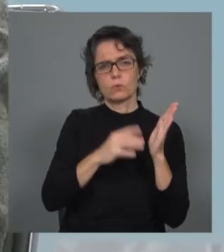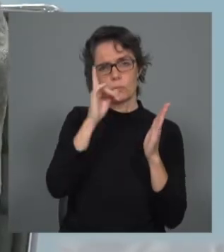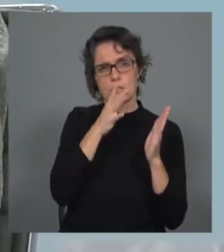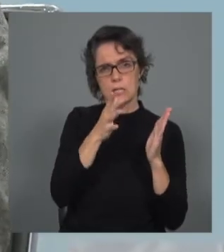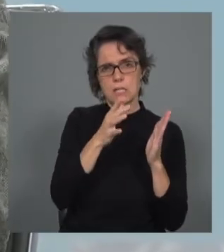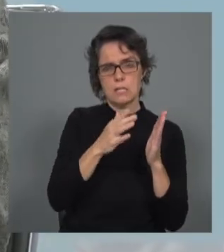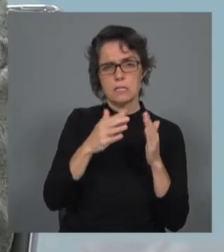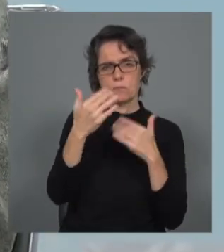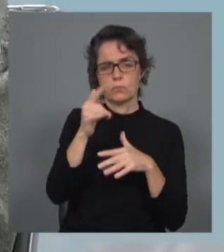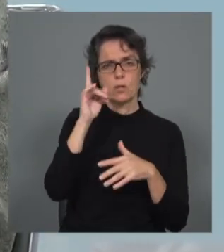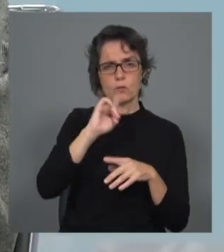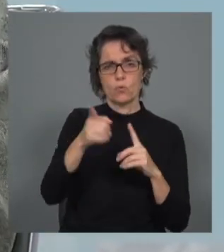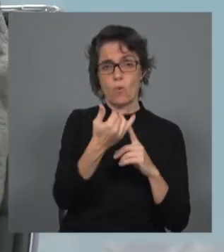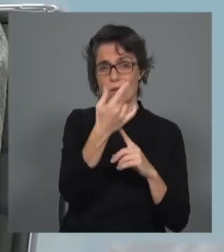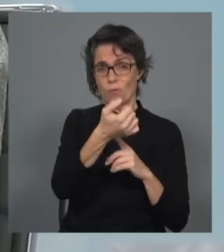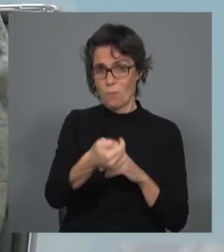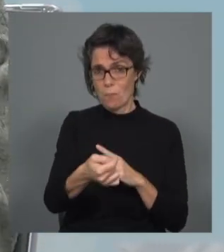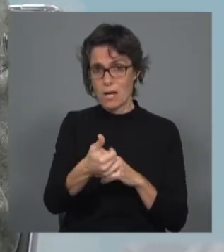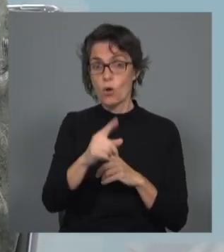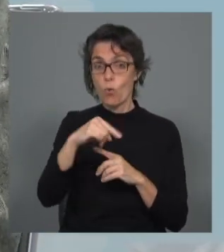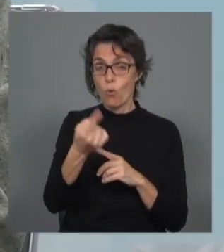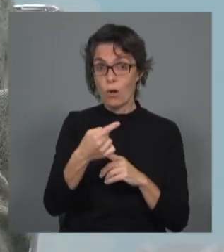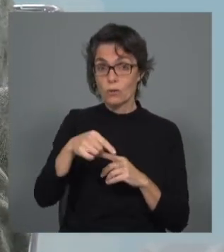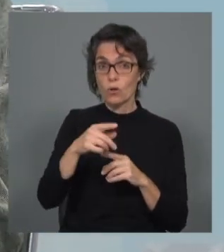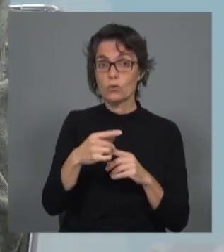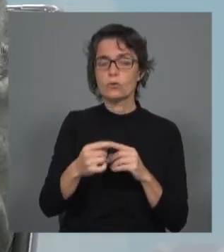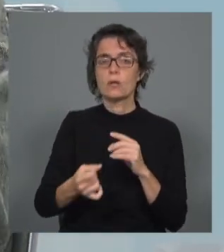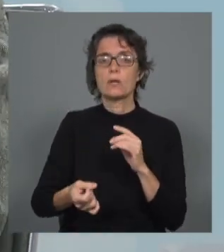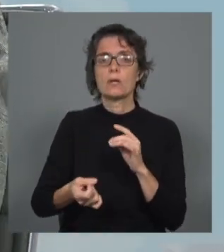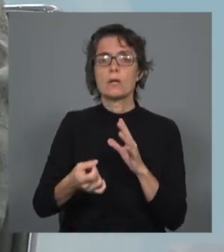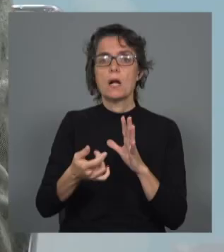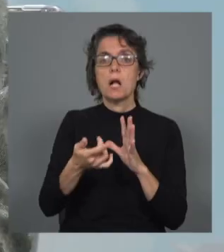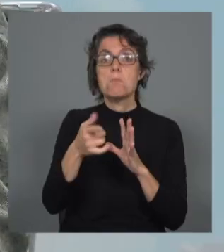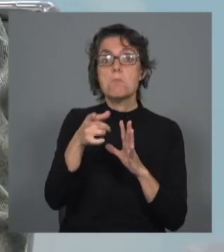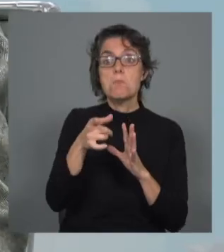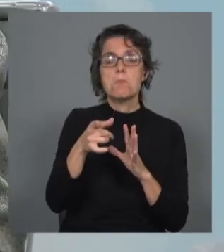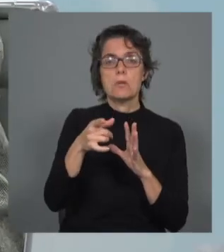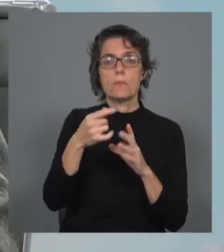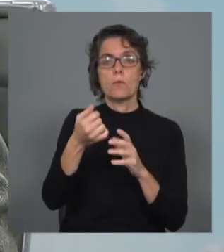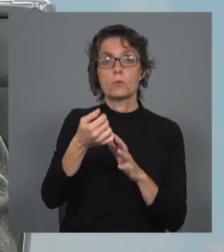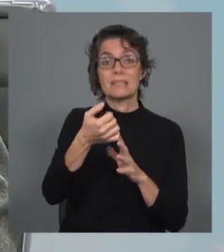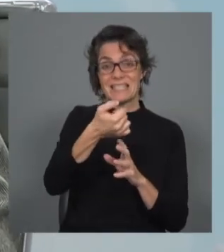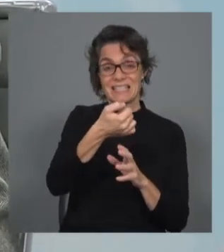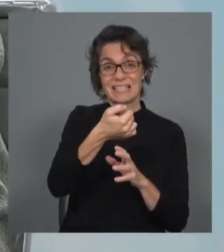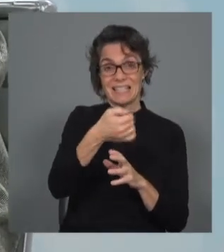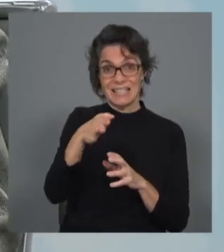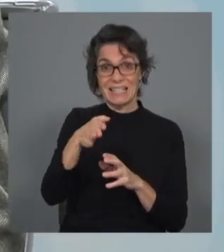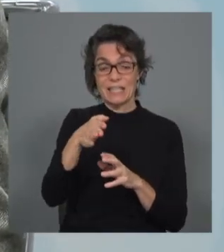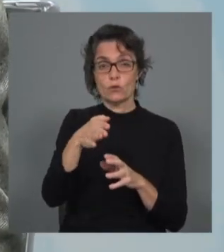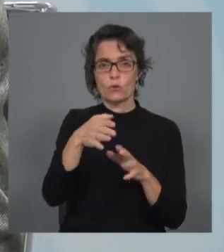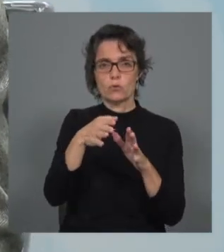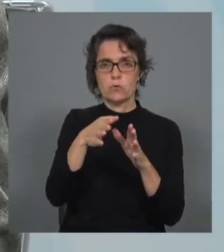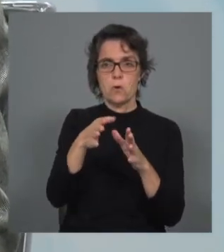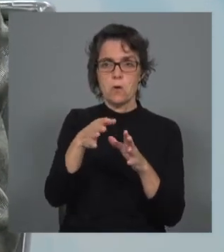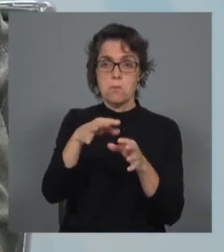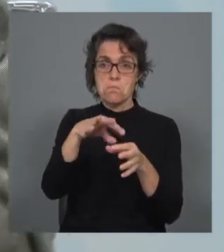dos 500, temos 3 ou 4 casos com questões ainda por resolver, e que são normalmente